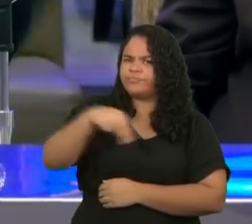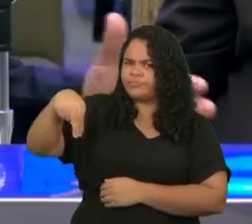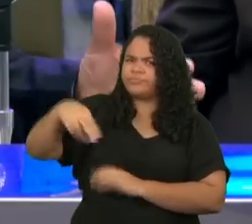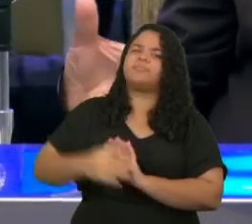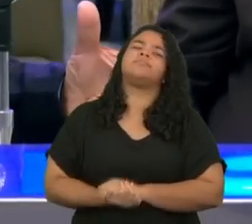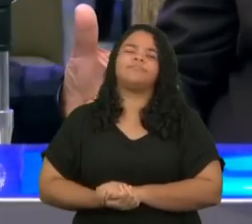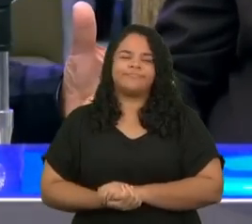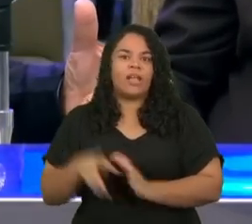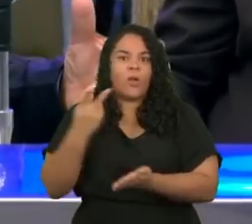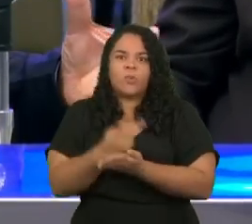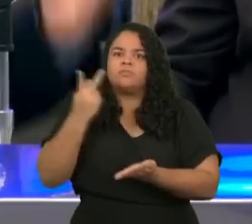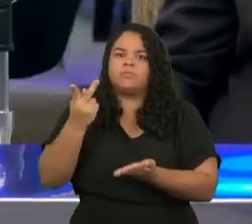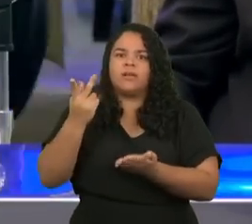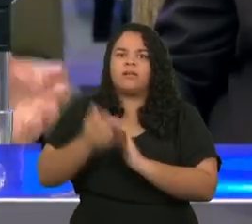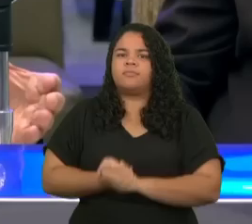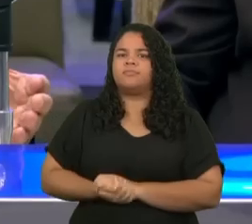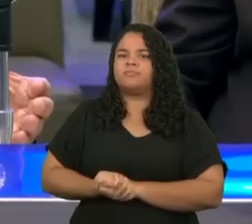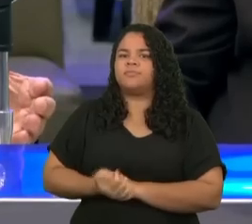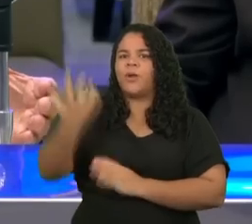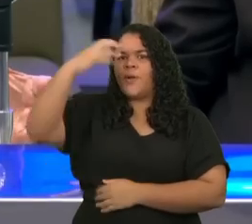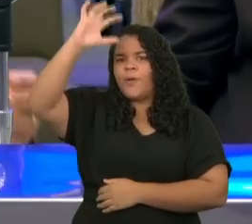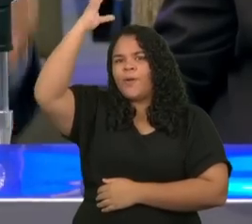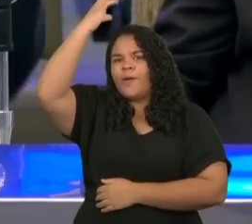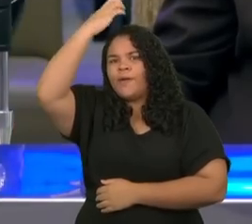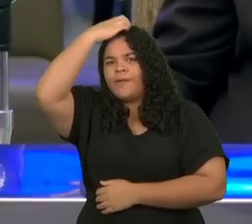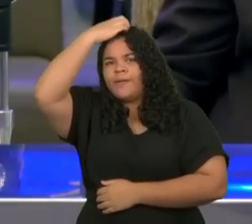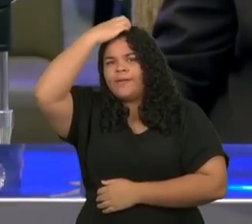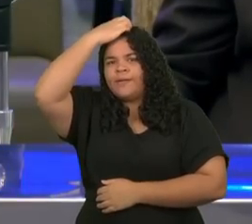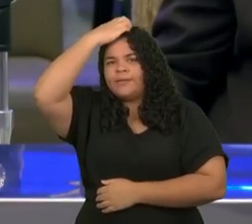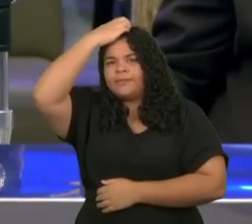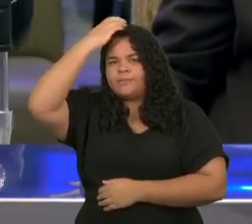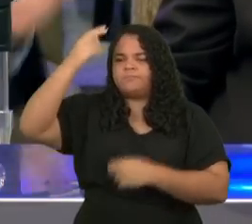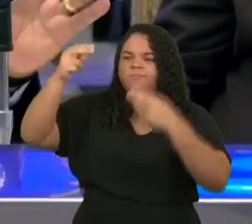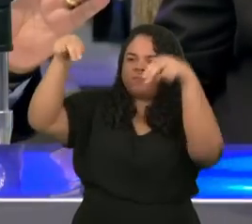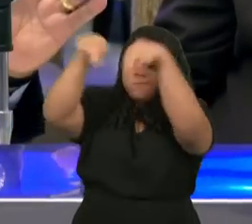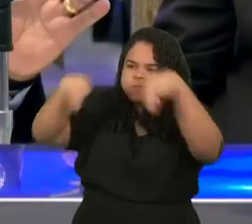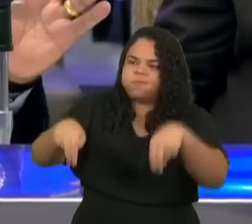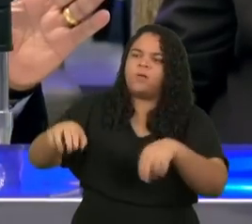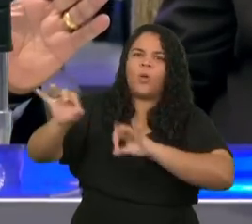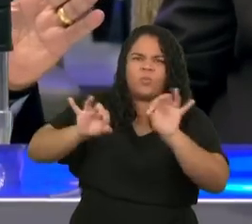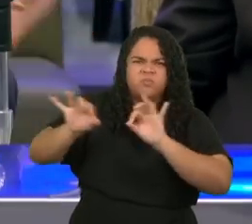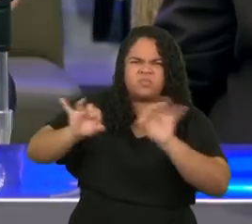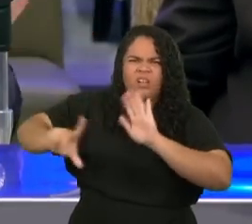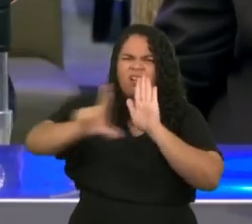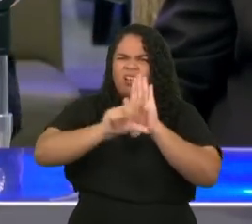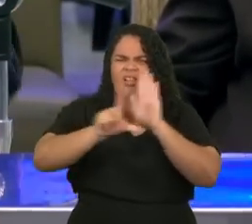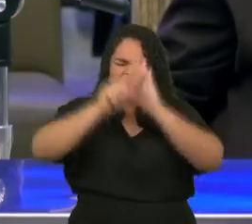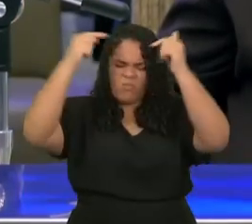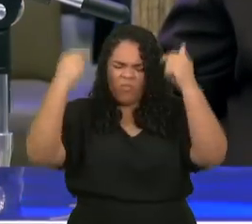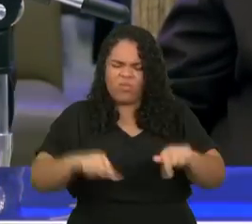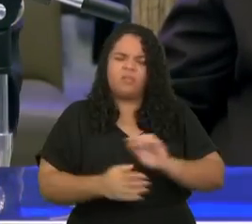um momento de oração uns dias de oração para que Deus é velho Qual foi o sonho do